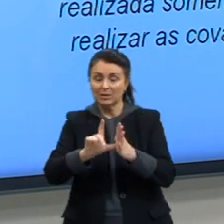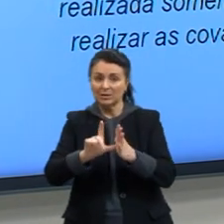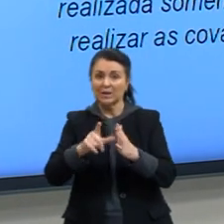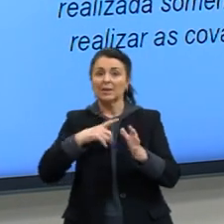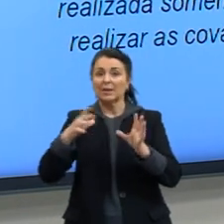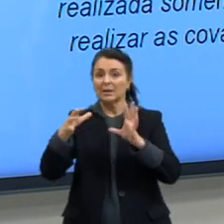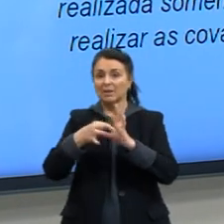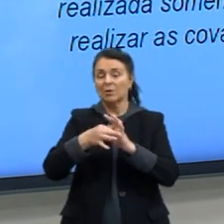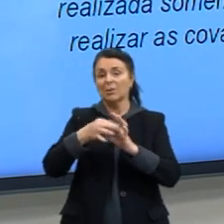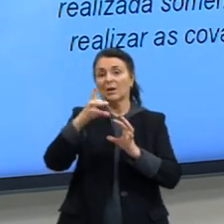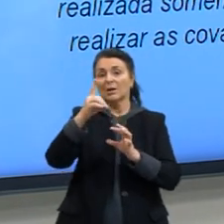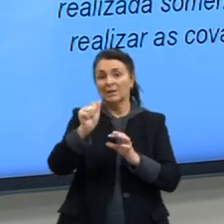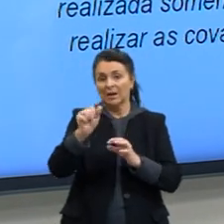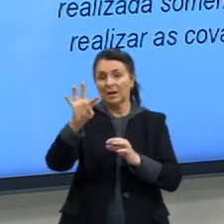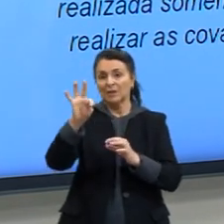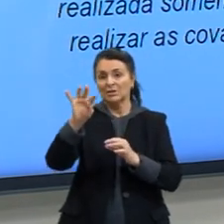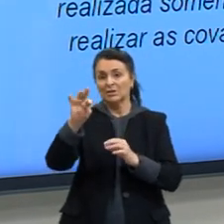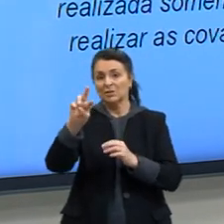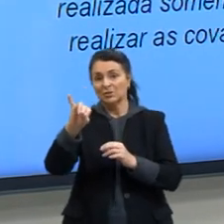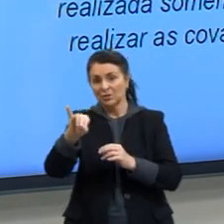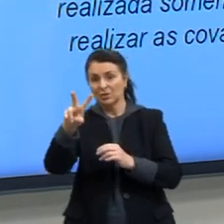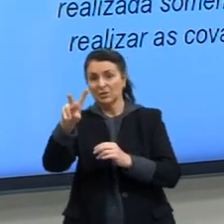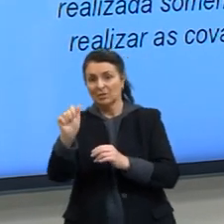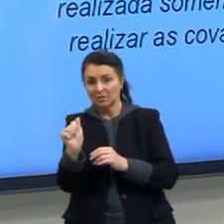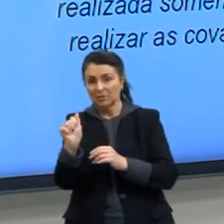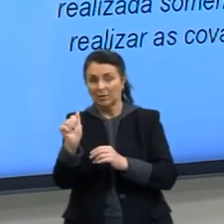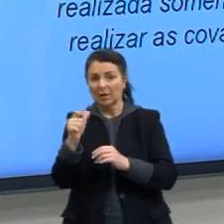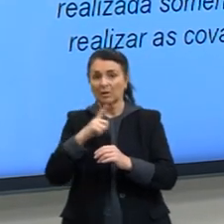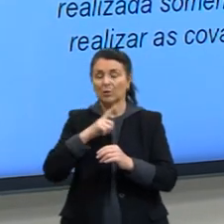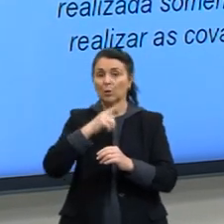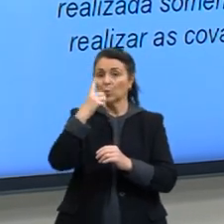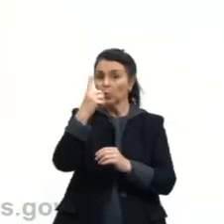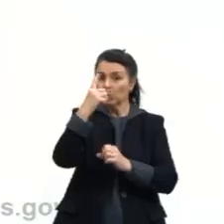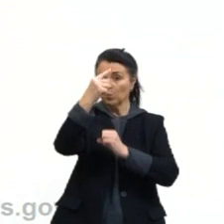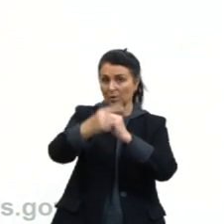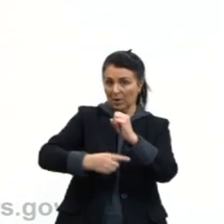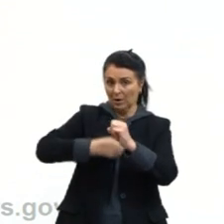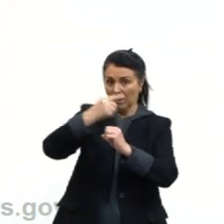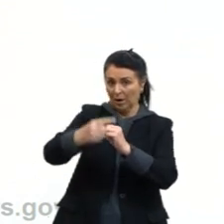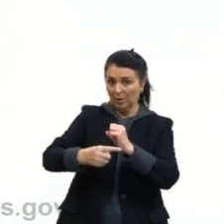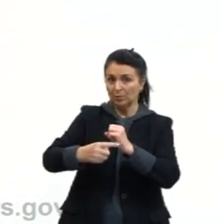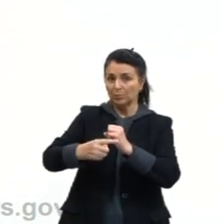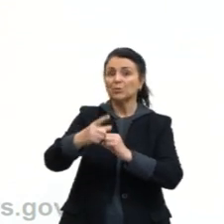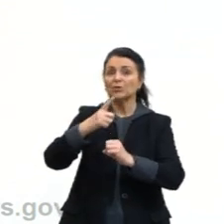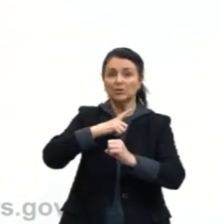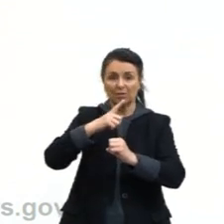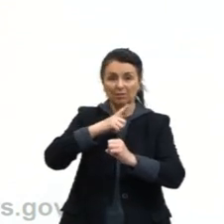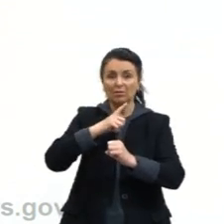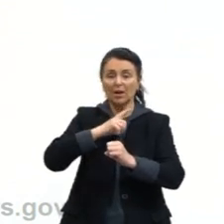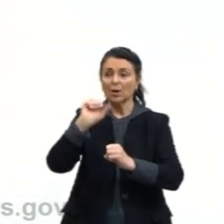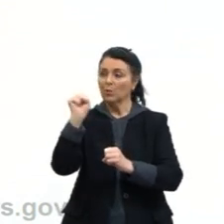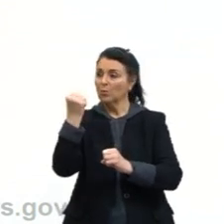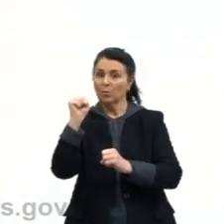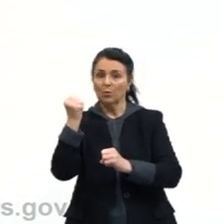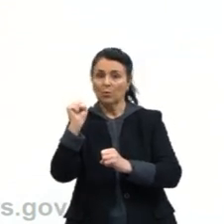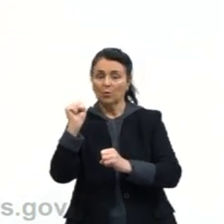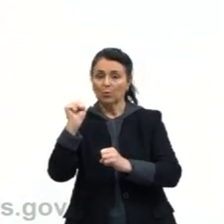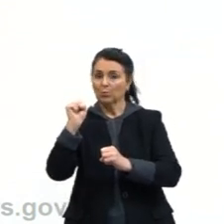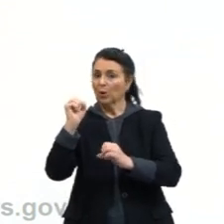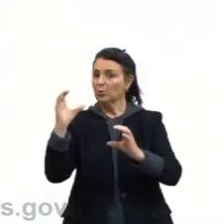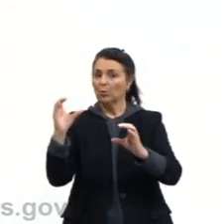ligação dativa tá a ligação dativa eu ocorre quando um dos átomos já apresenta o seu octeto completo tá